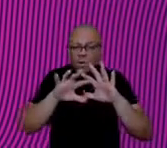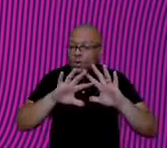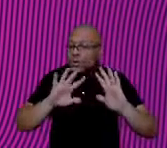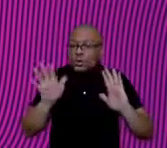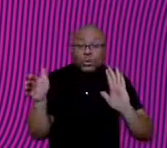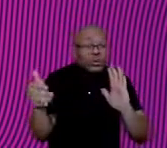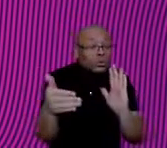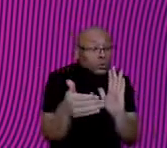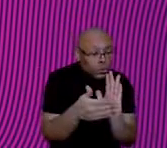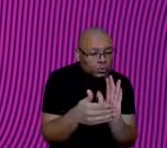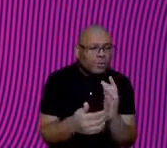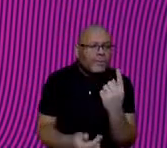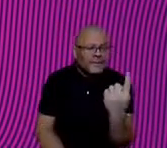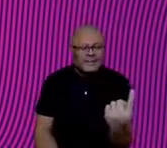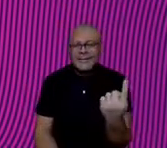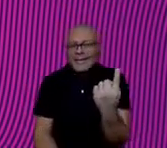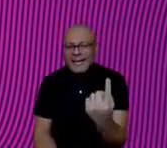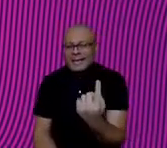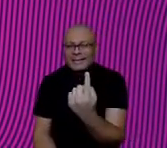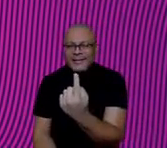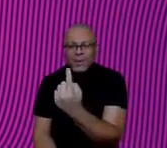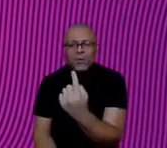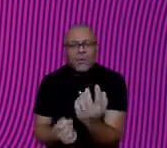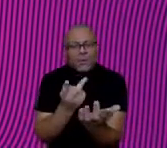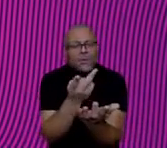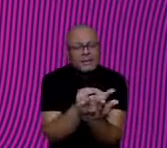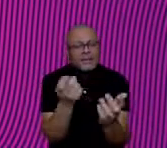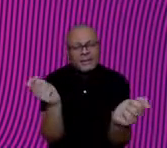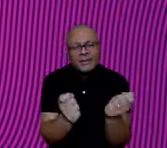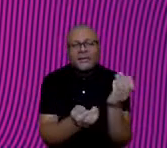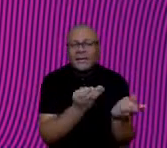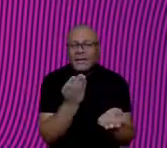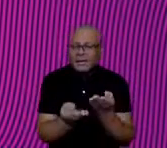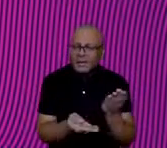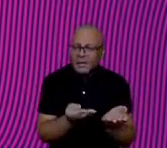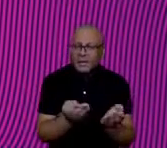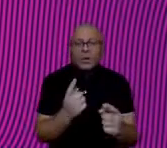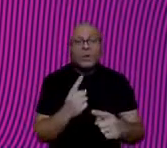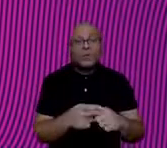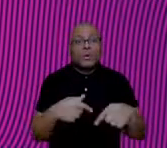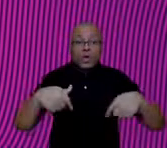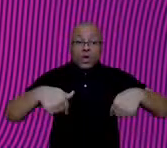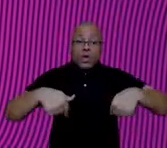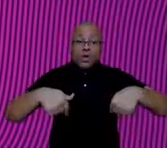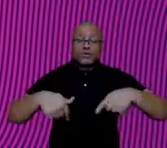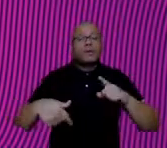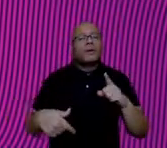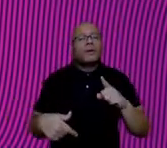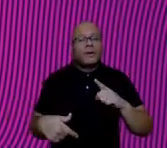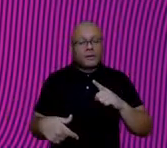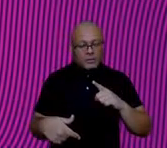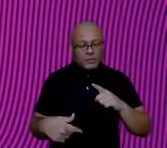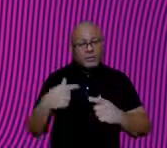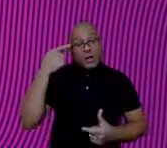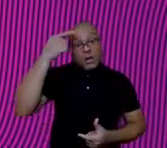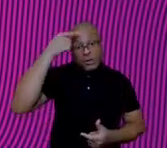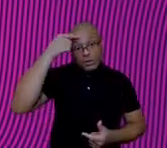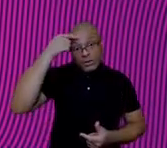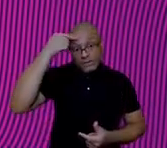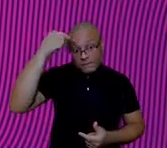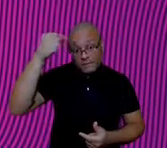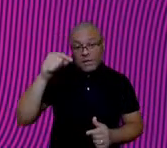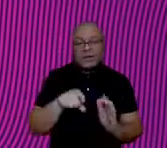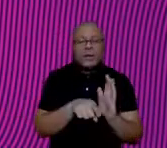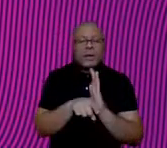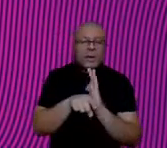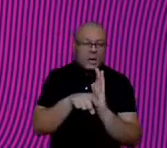individualizada quem são esses pacientes. Porque a gente, de um lado, tem a universidade, a pesquisa, a fronteira